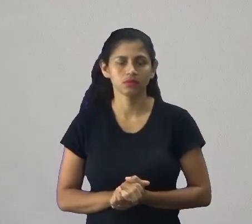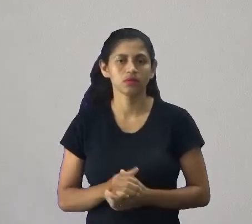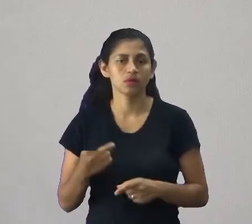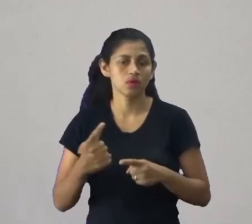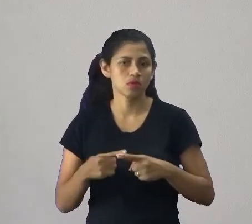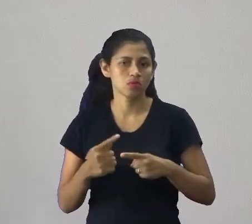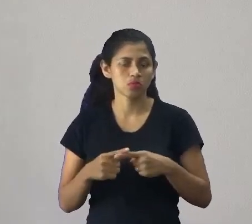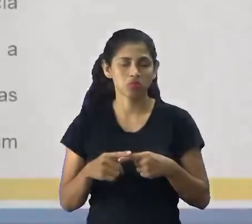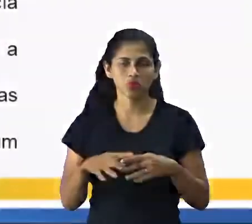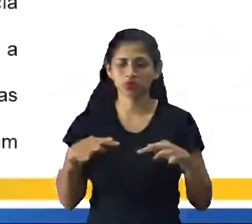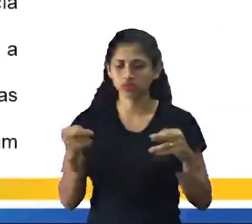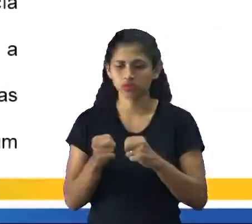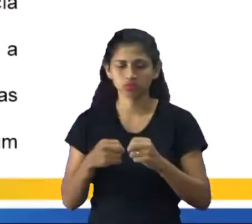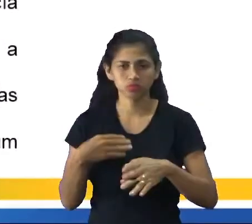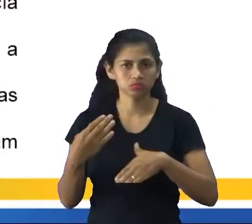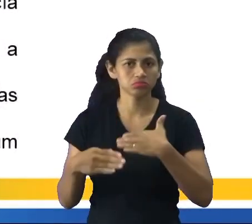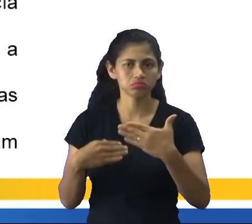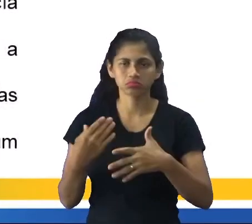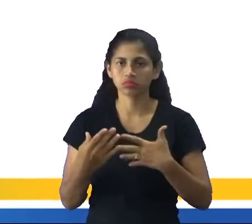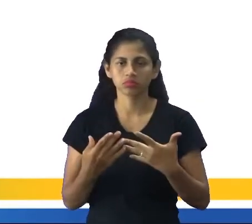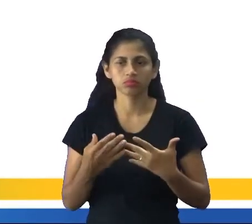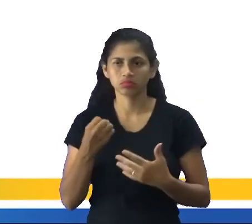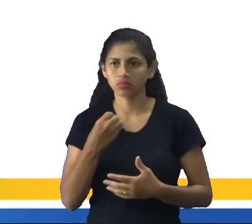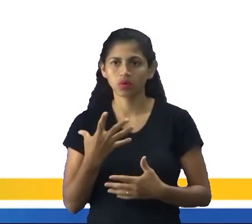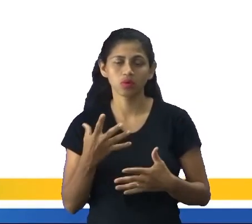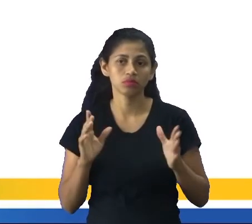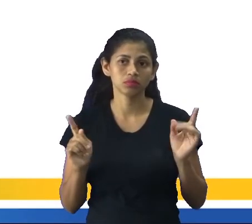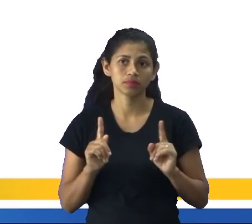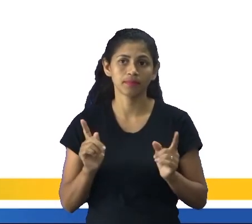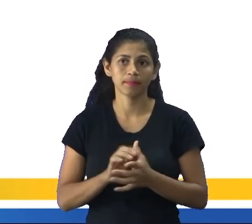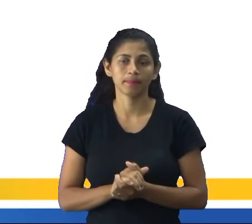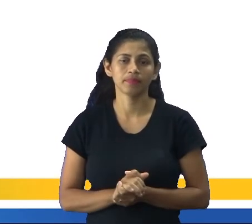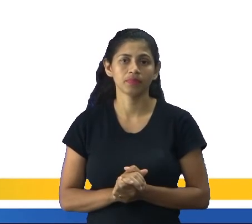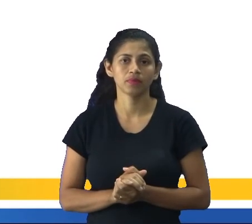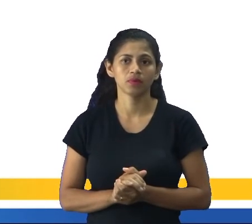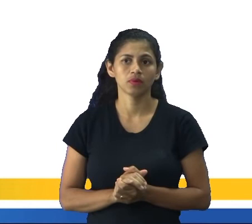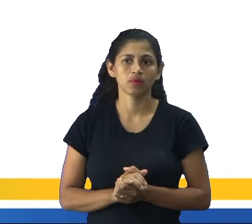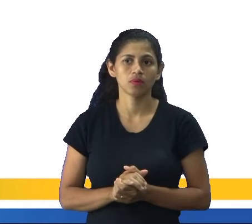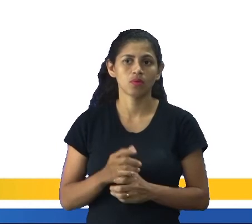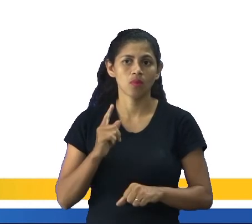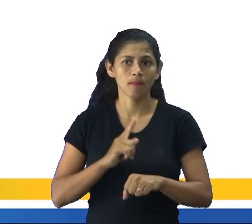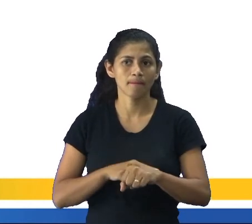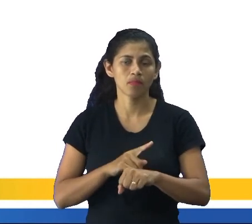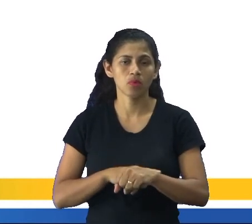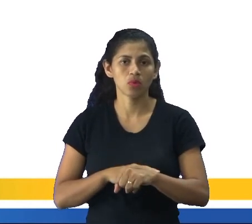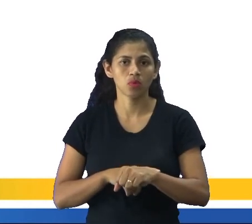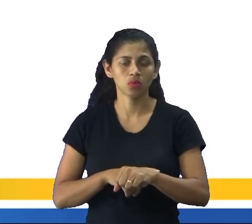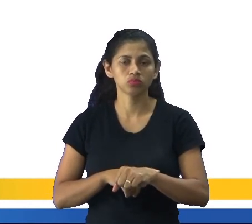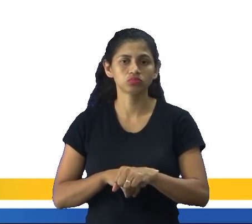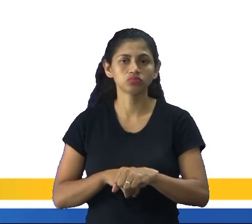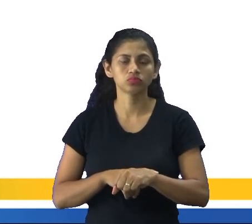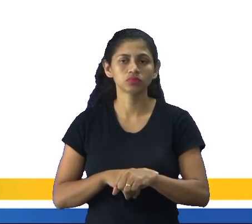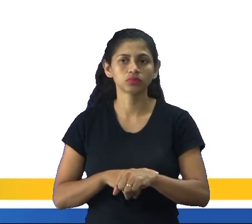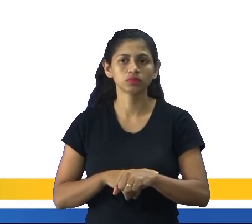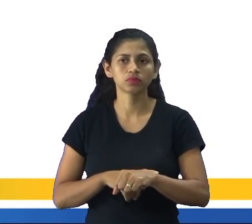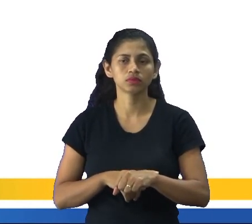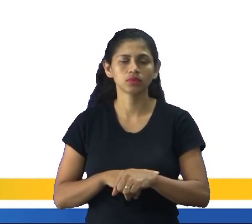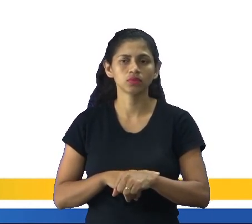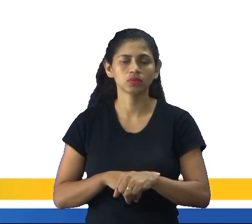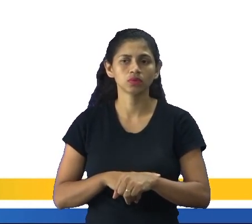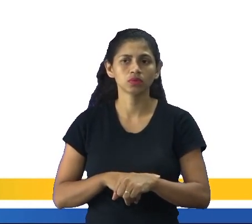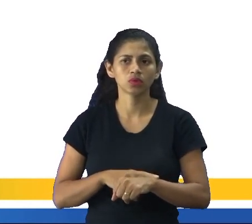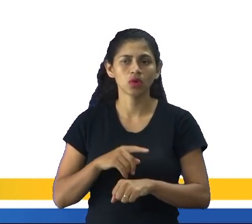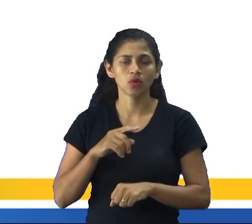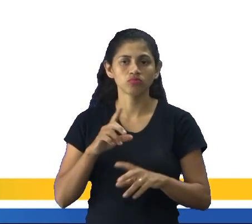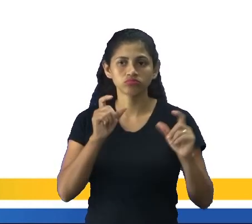mesma desenvoltura na hora do jogo. Temos pouco tempo e mais uma alternativa, vou deixar ela em tela, vejam o comando, vejam